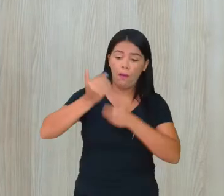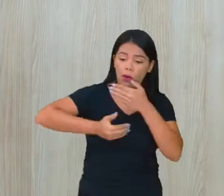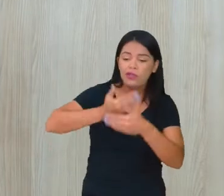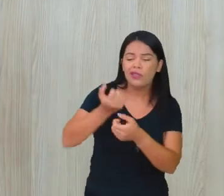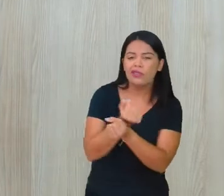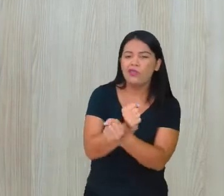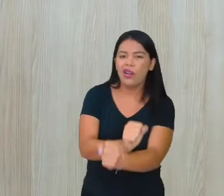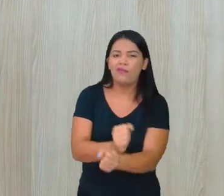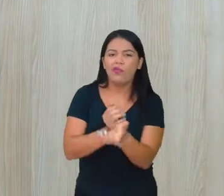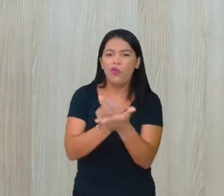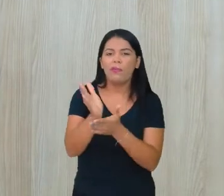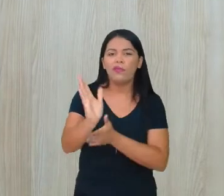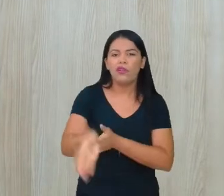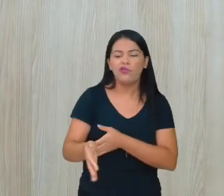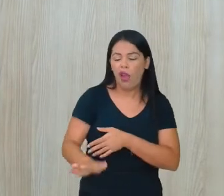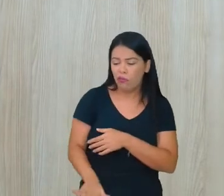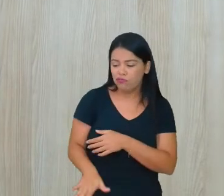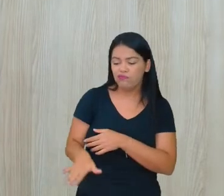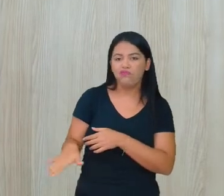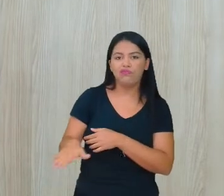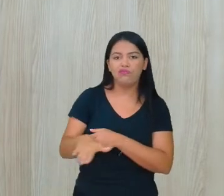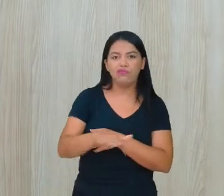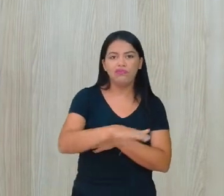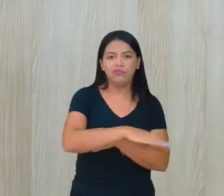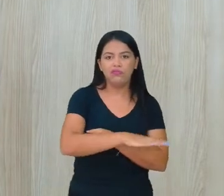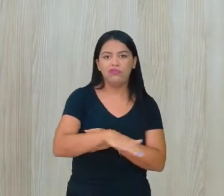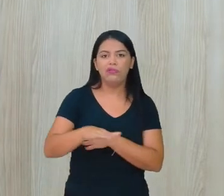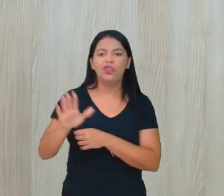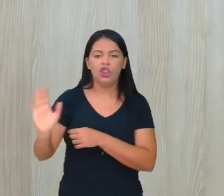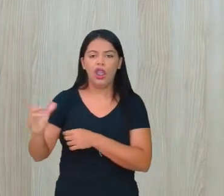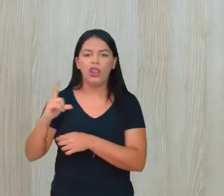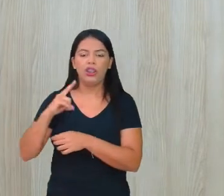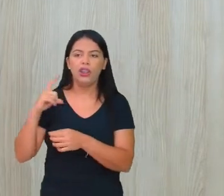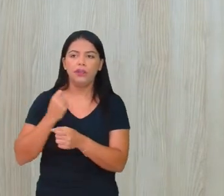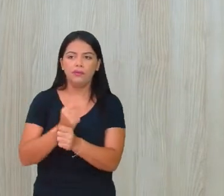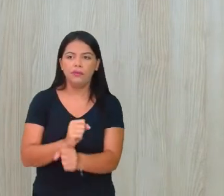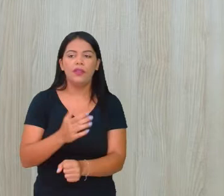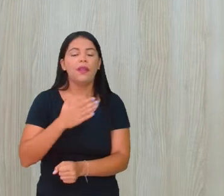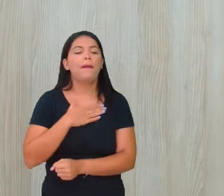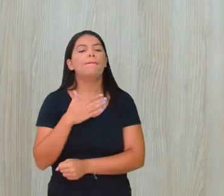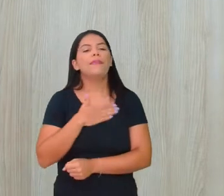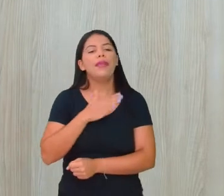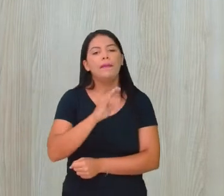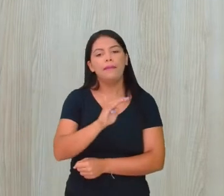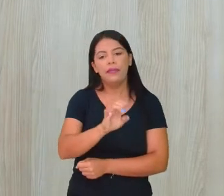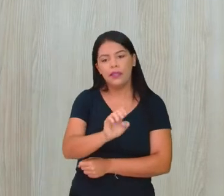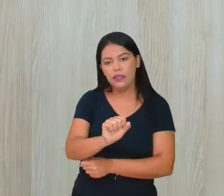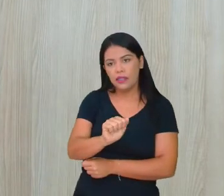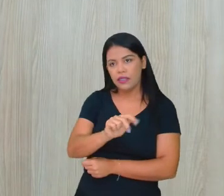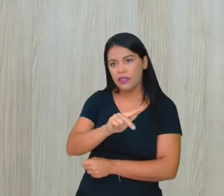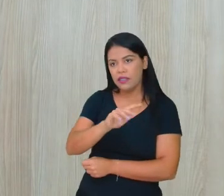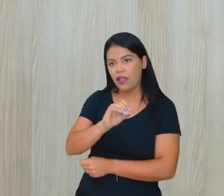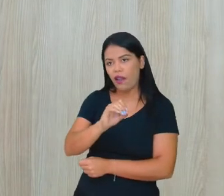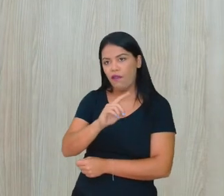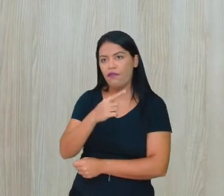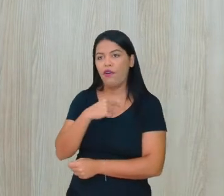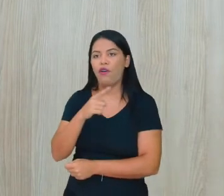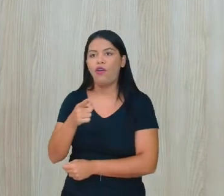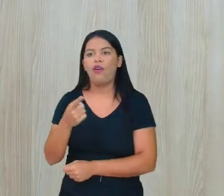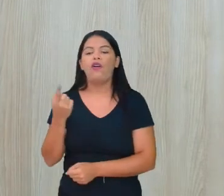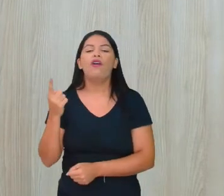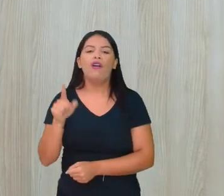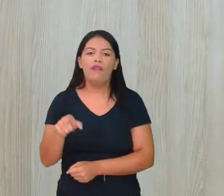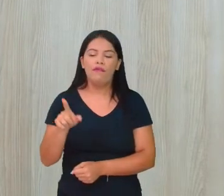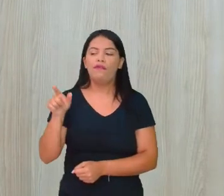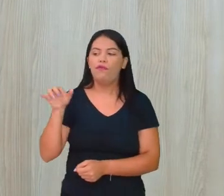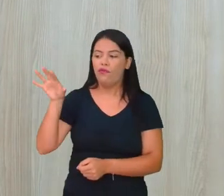e aí ela diz que a voz da minha avó, a bisavó foi traficada. Aí a voz da minha avó ecoou